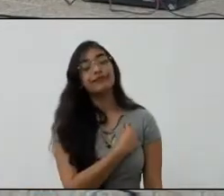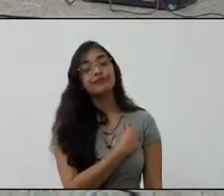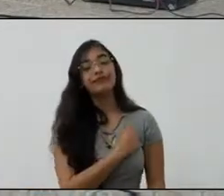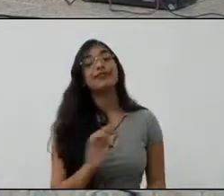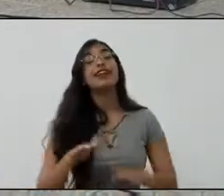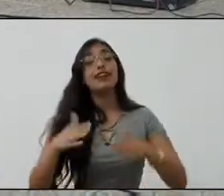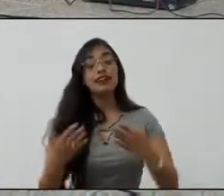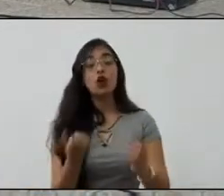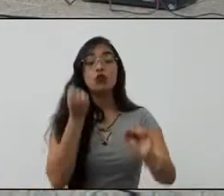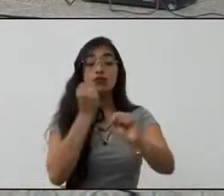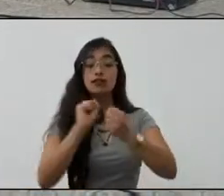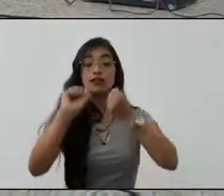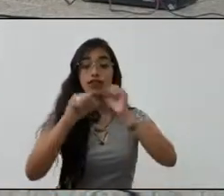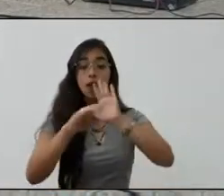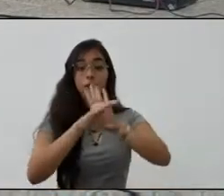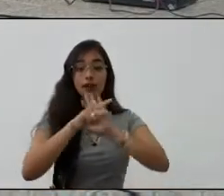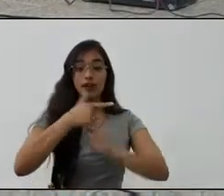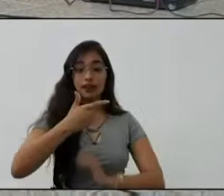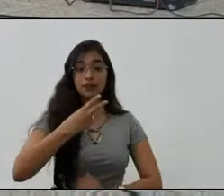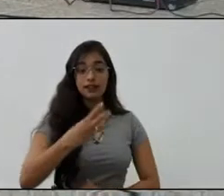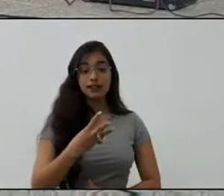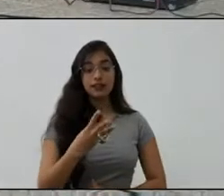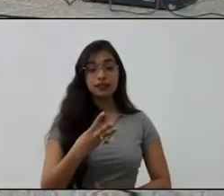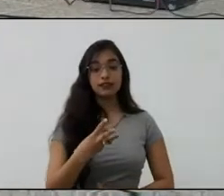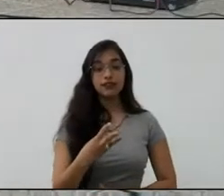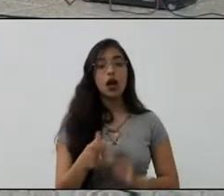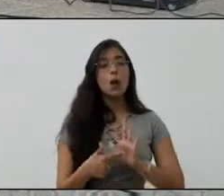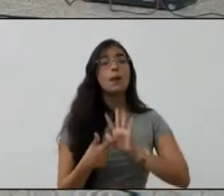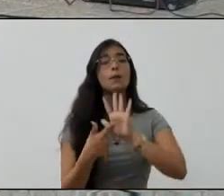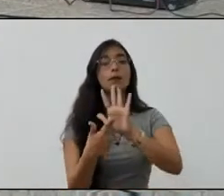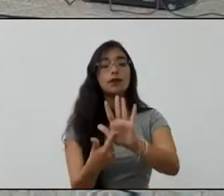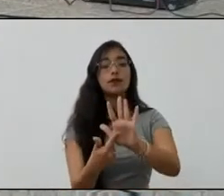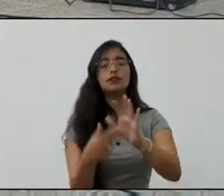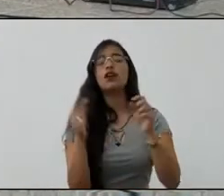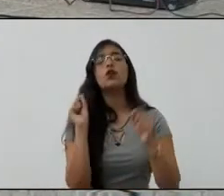Então, irmãos, o Salmo 23 nos faz lembrar,